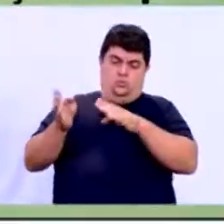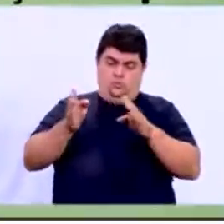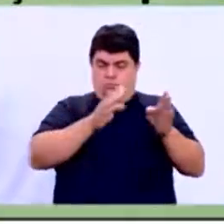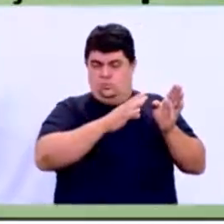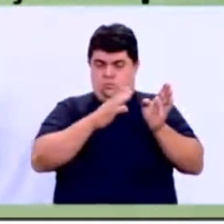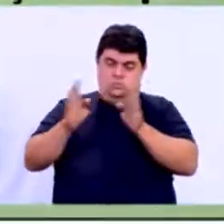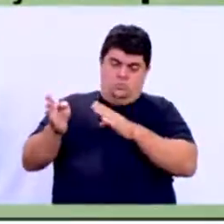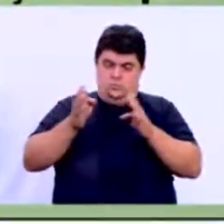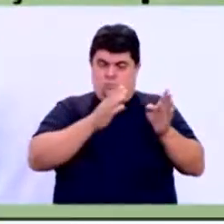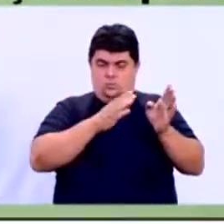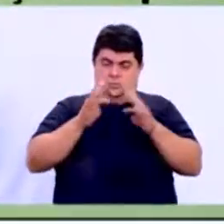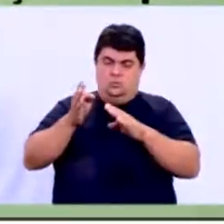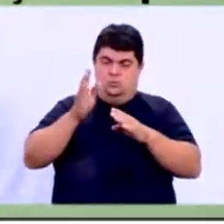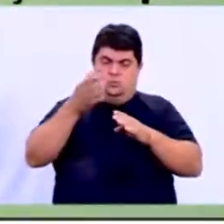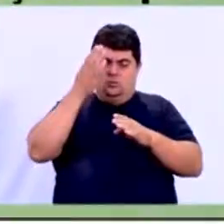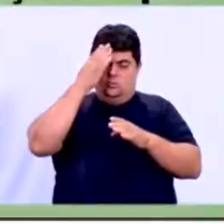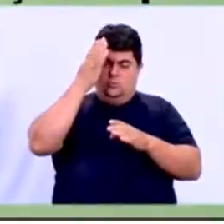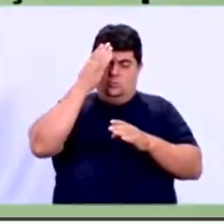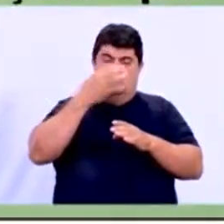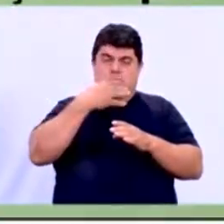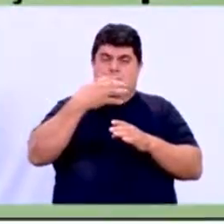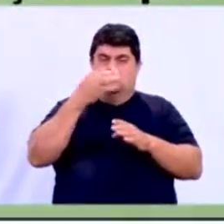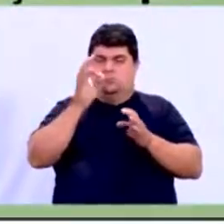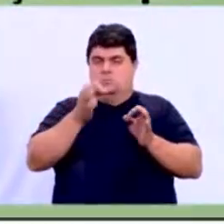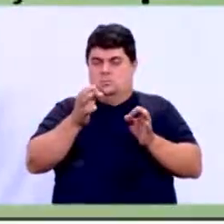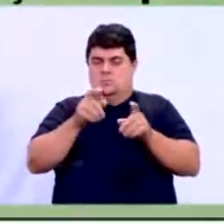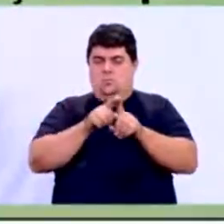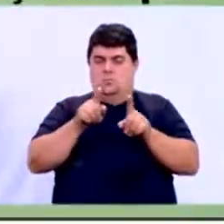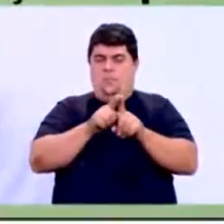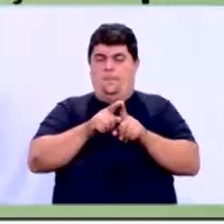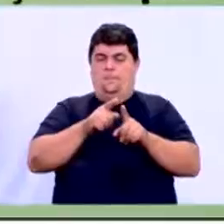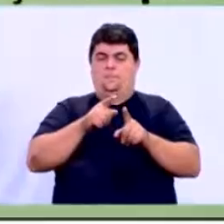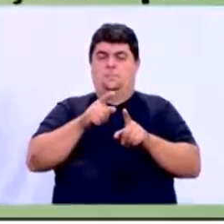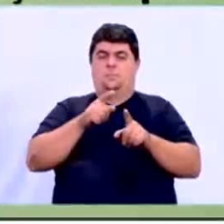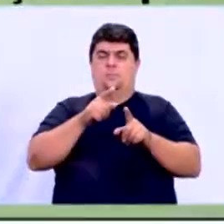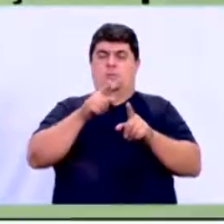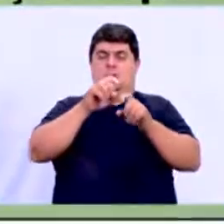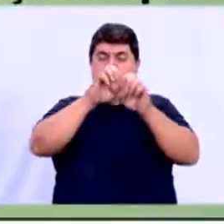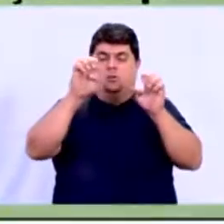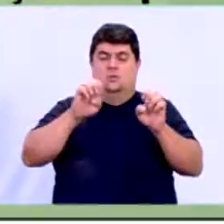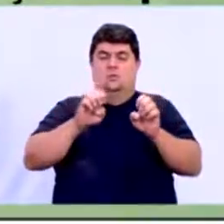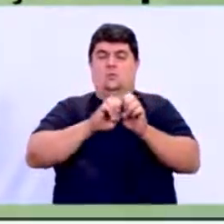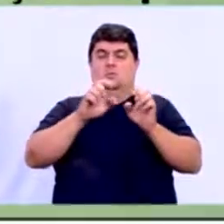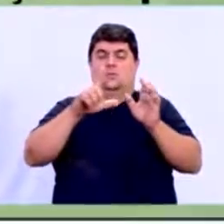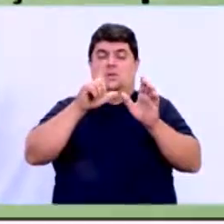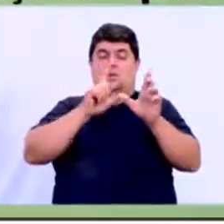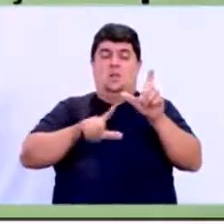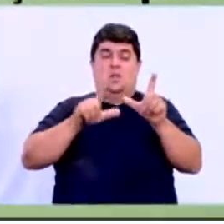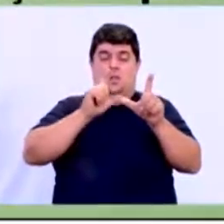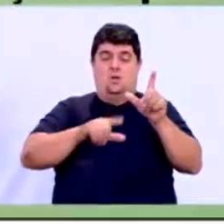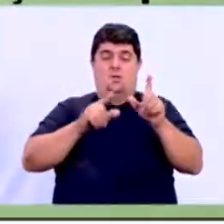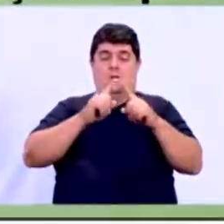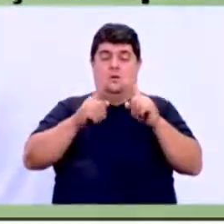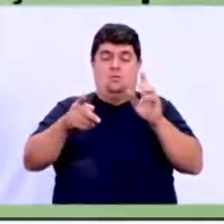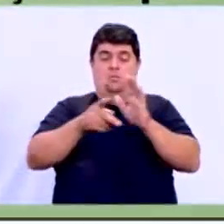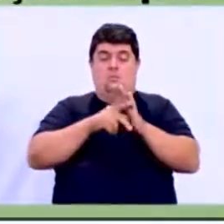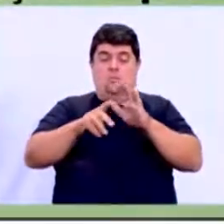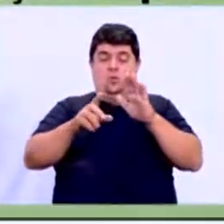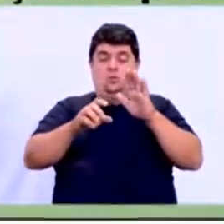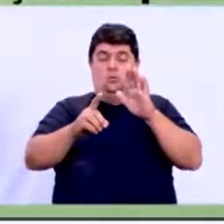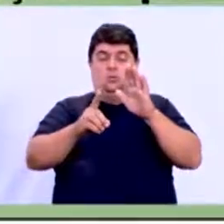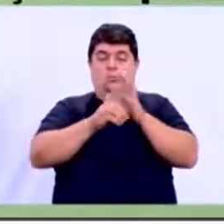operações diárias. Teremos também a estrutura legal, que está relacionada aos documentos, bem como